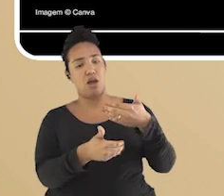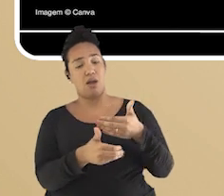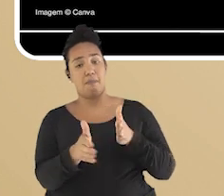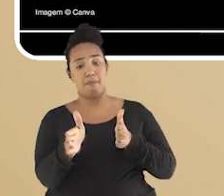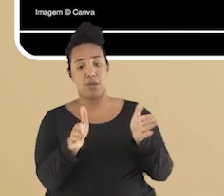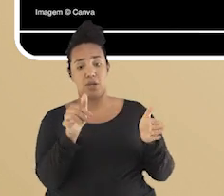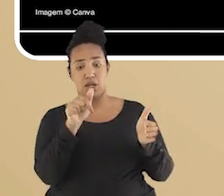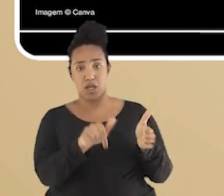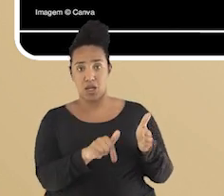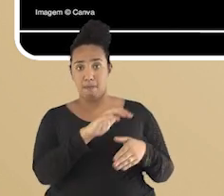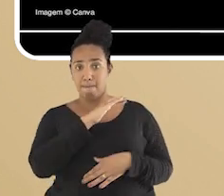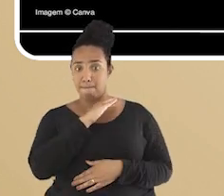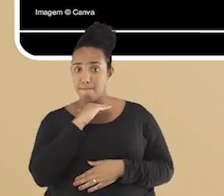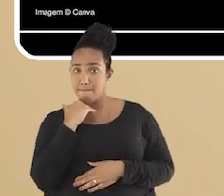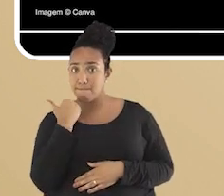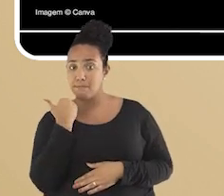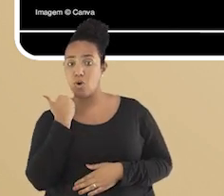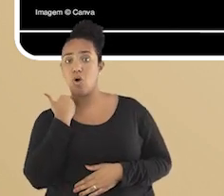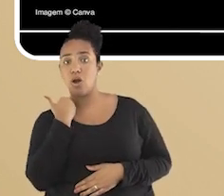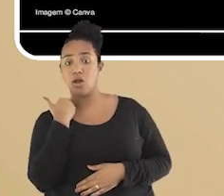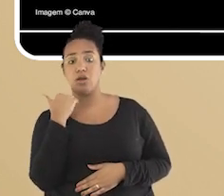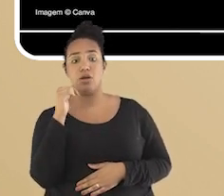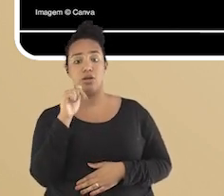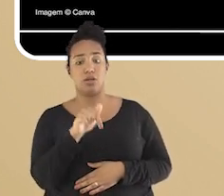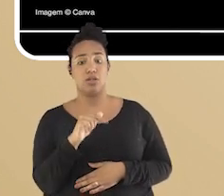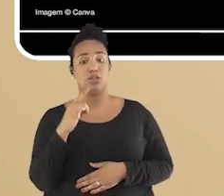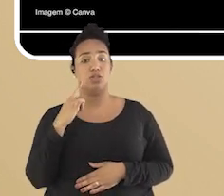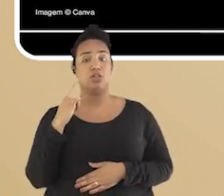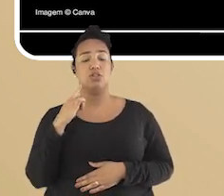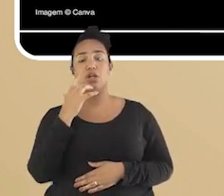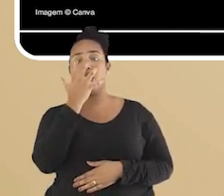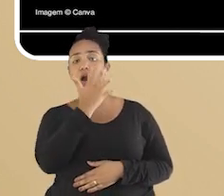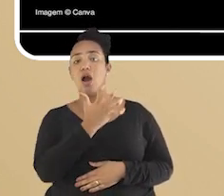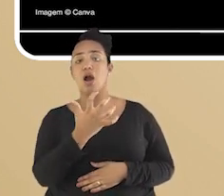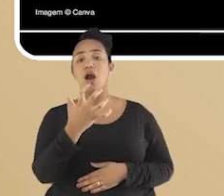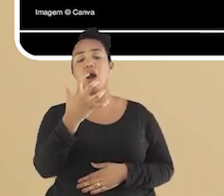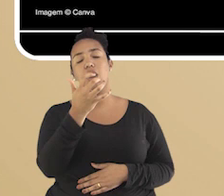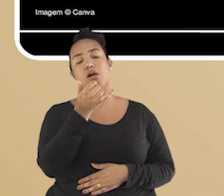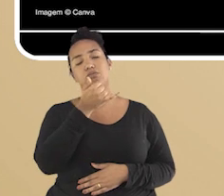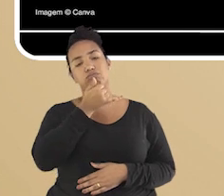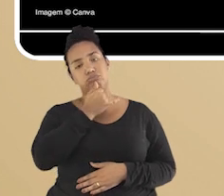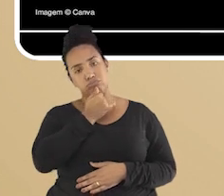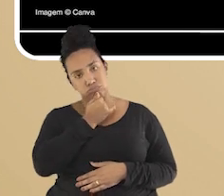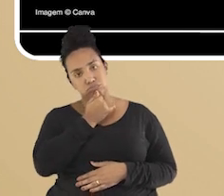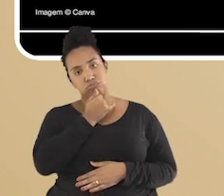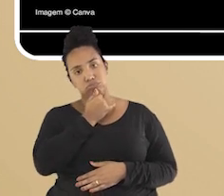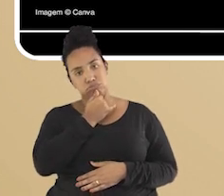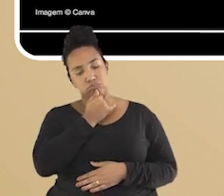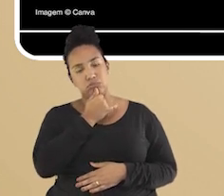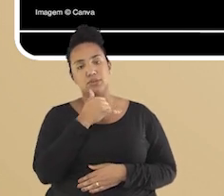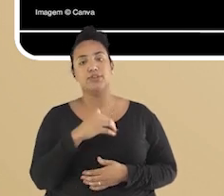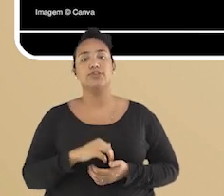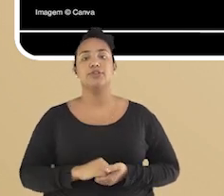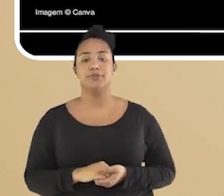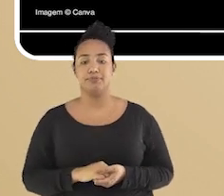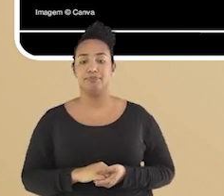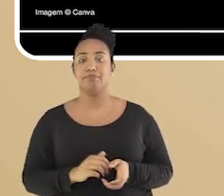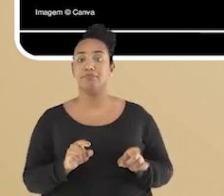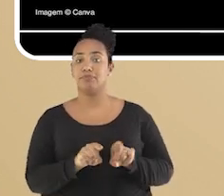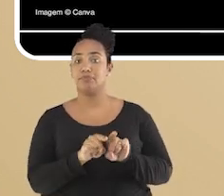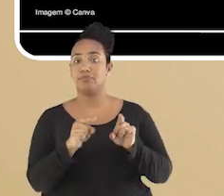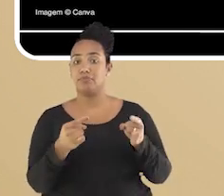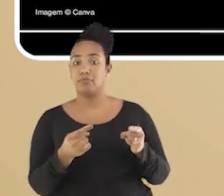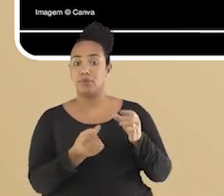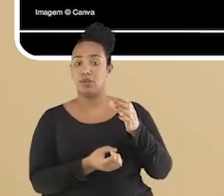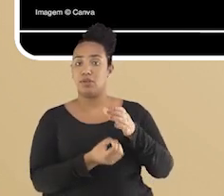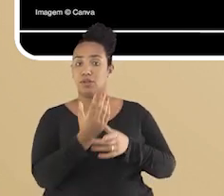da sua morte, ele emitia uma melodia triste no seu cantar e construía um